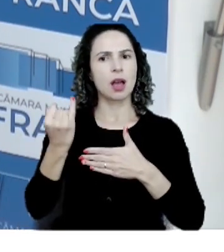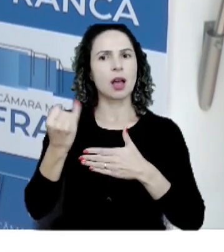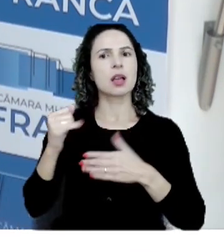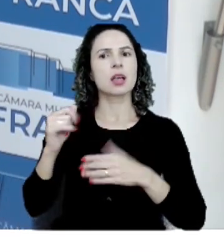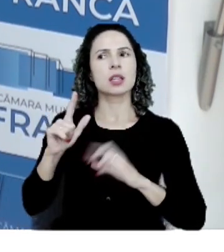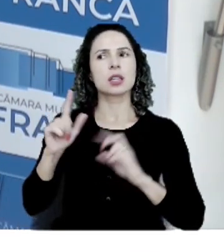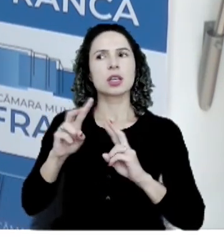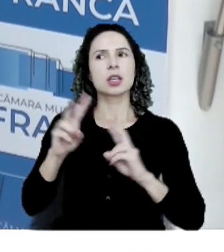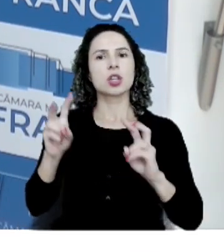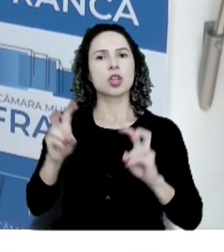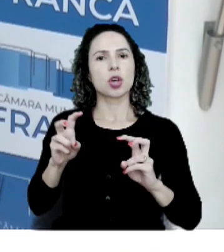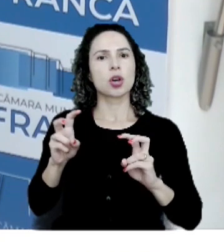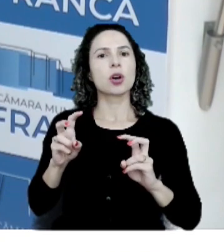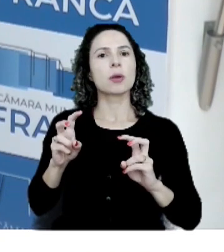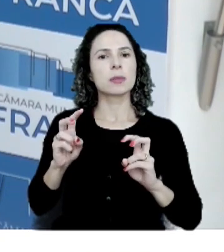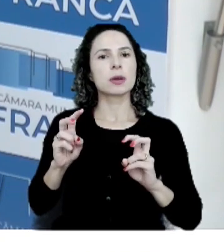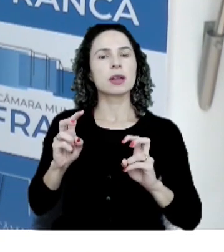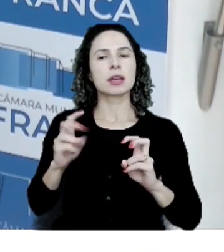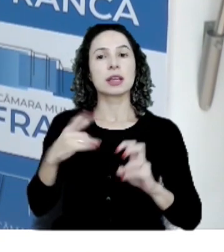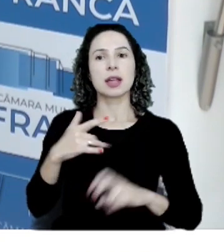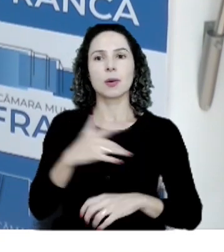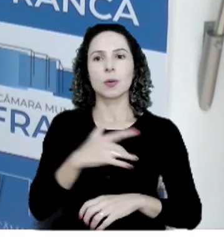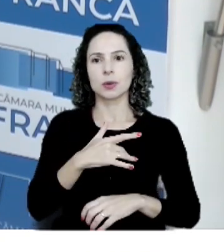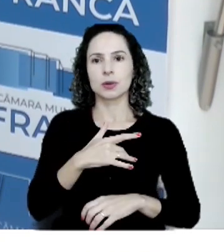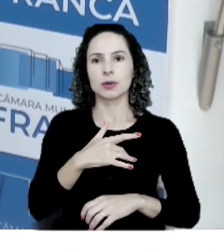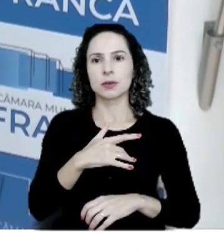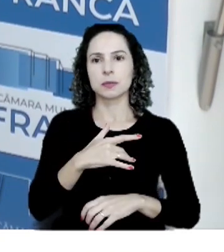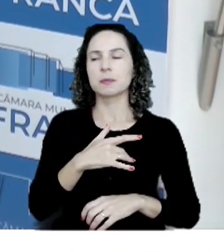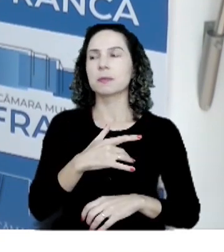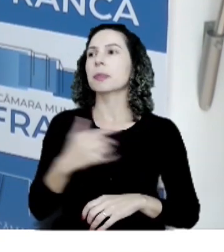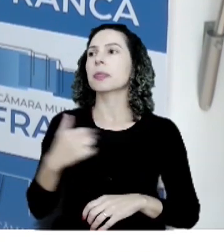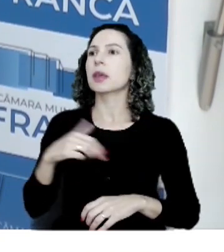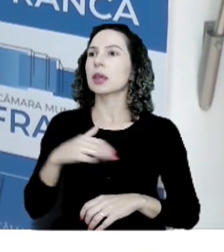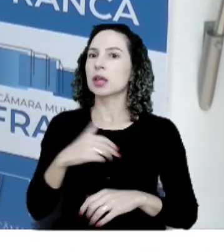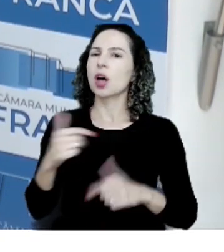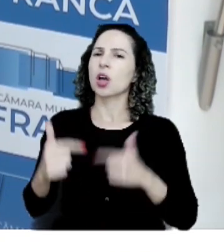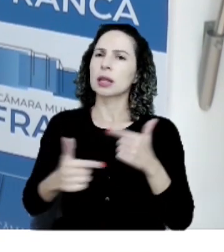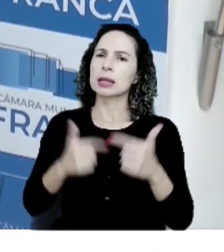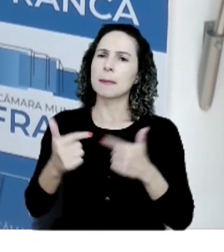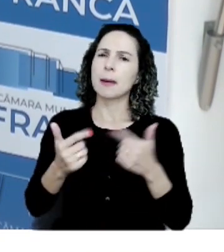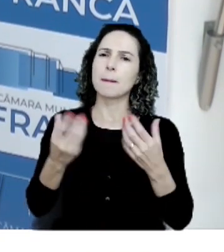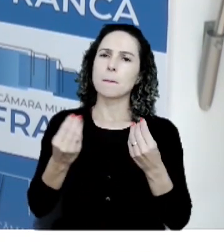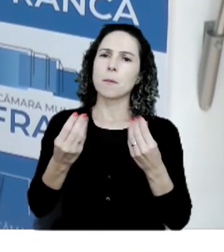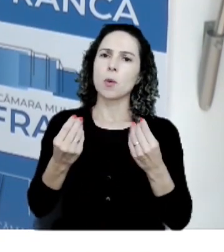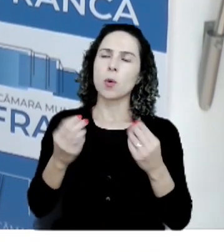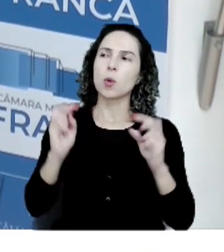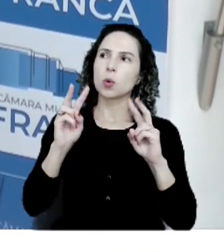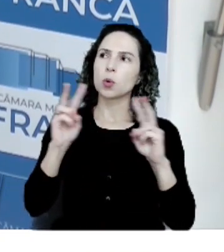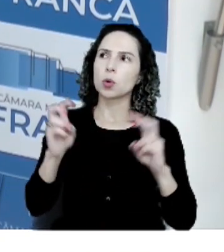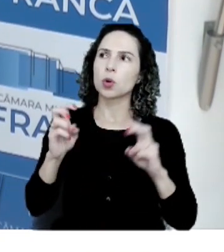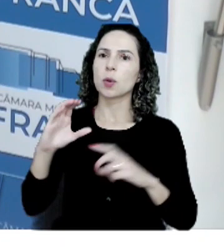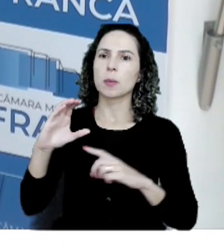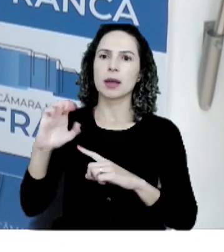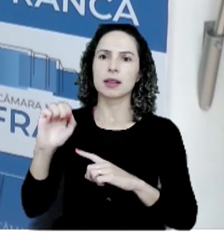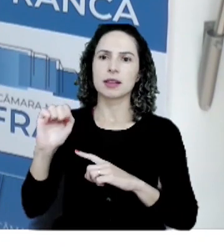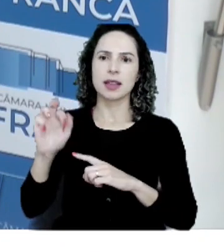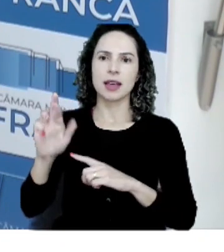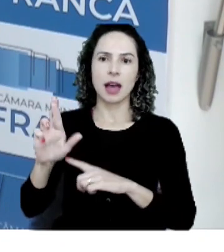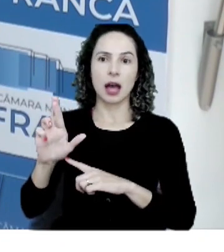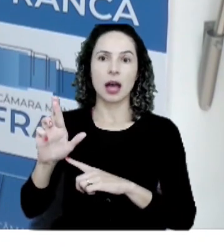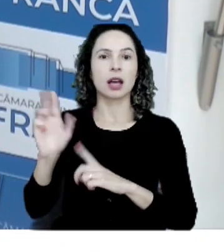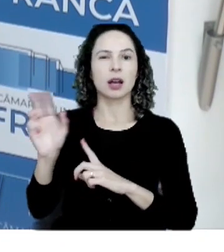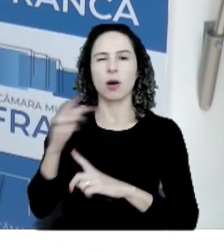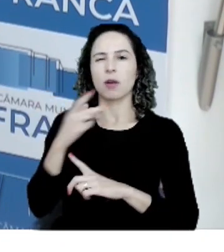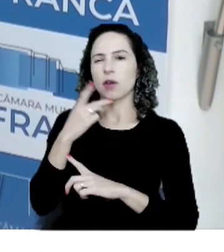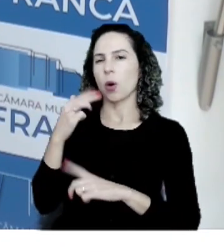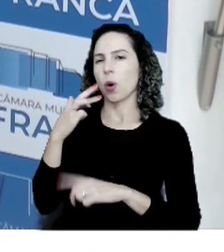diz a questão da saúde. E como nós temos trabalhado muito na questão da SEAR, como disse o vereador